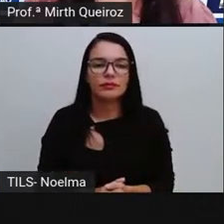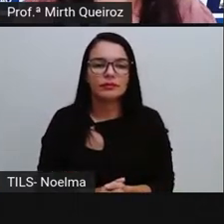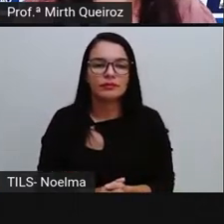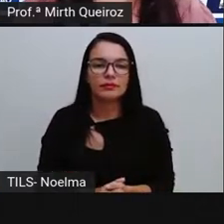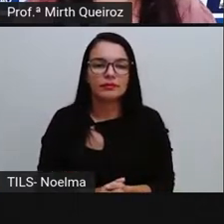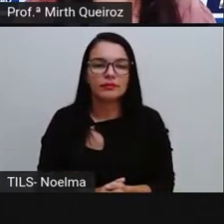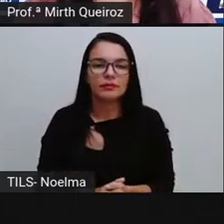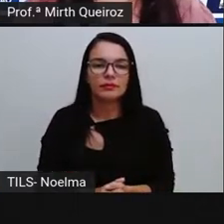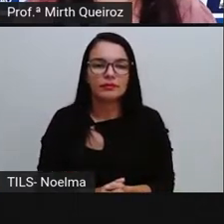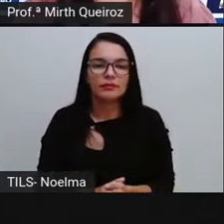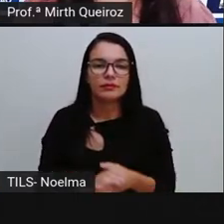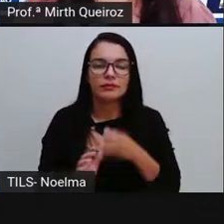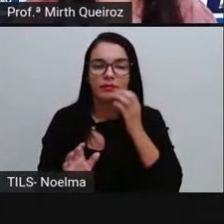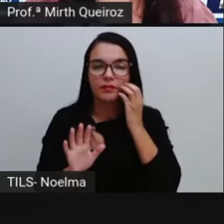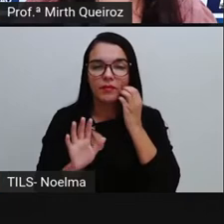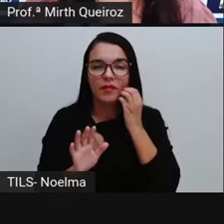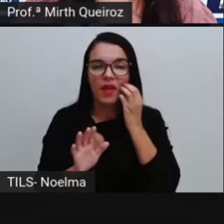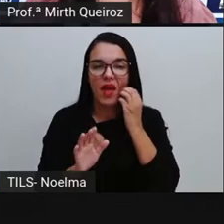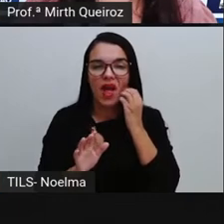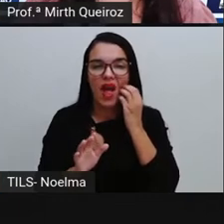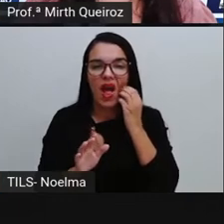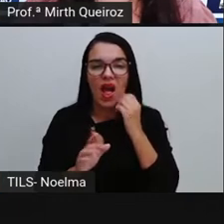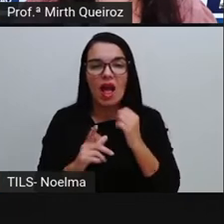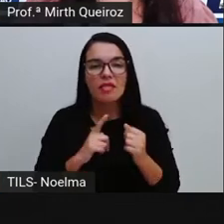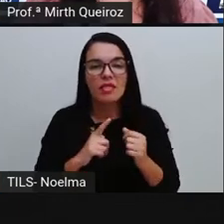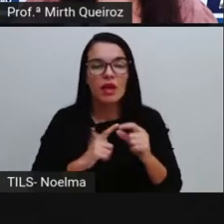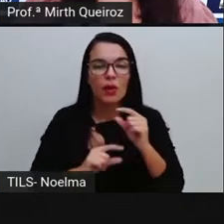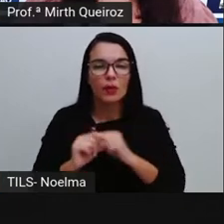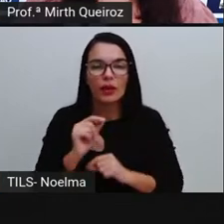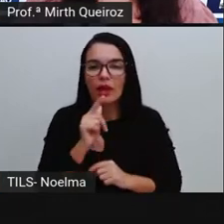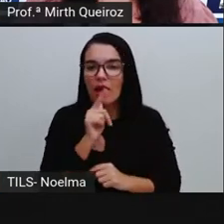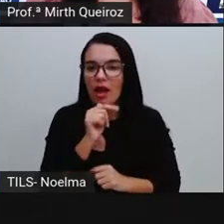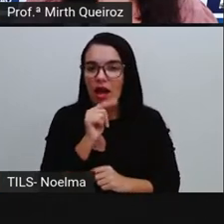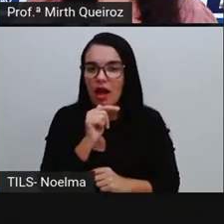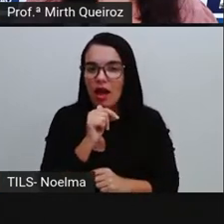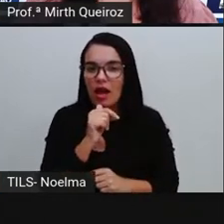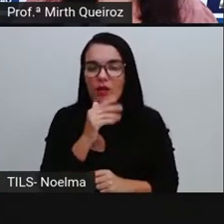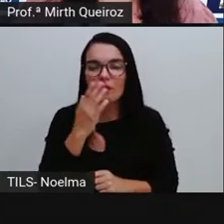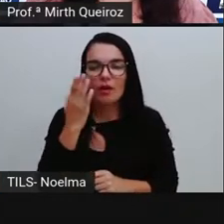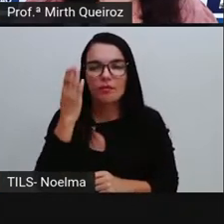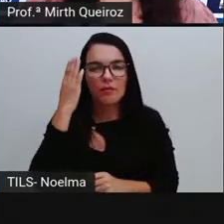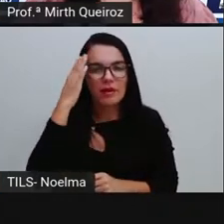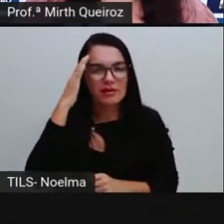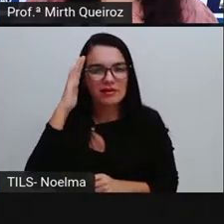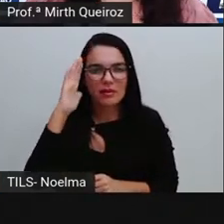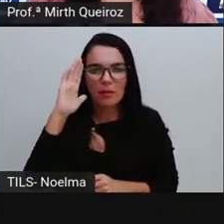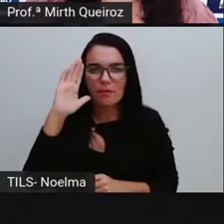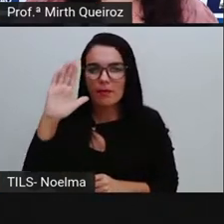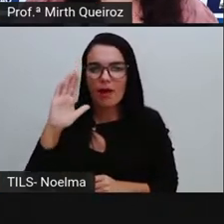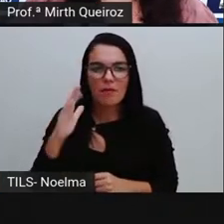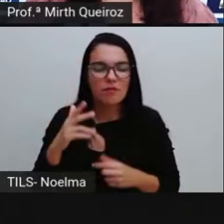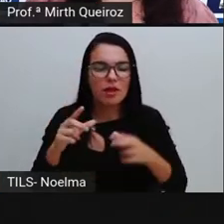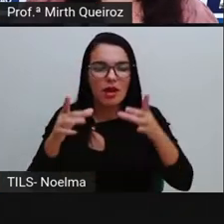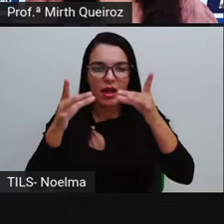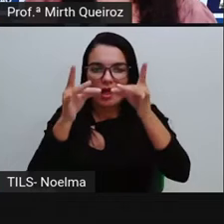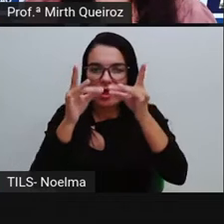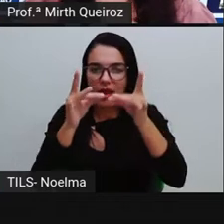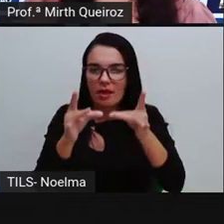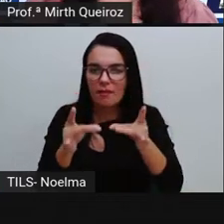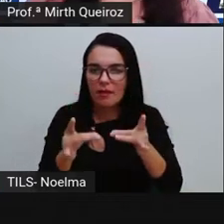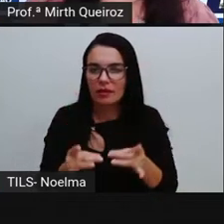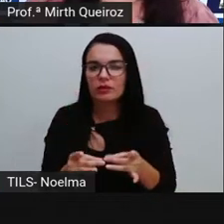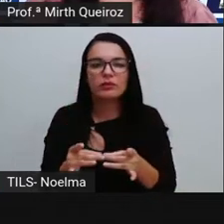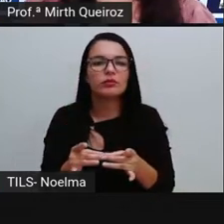Aqui a gente tem, por exemplo, que a água é o elemento mais abundante do organismo humano, visto que 70% do nosso corpo, cerca de,